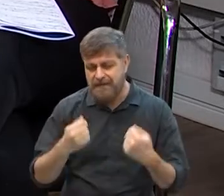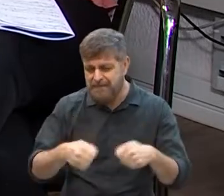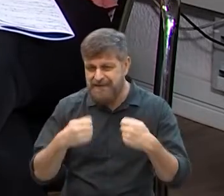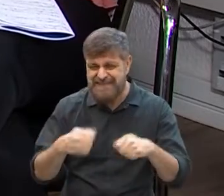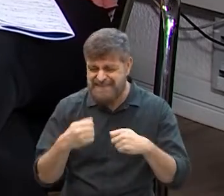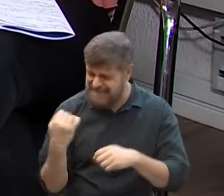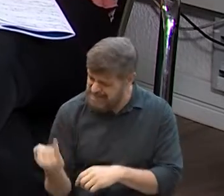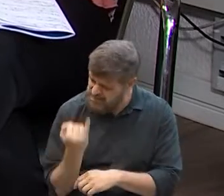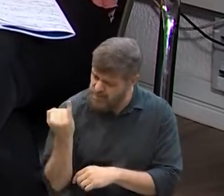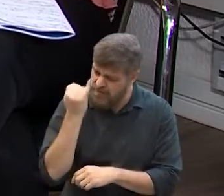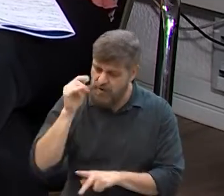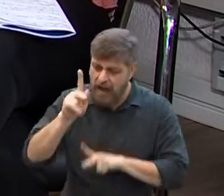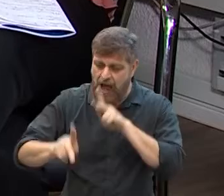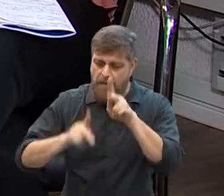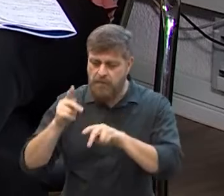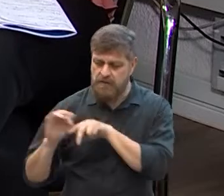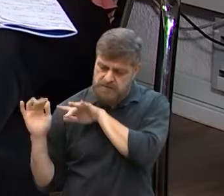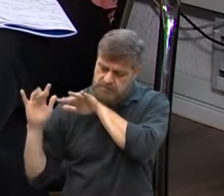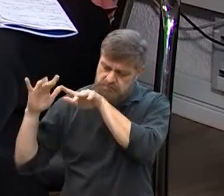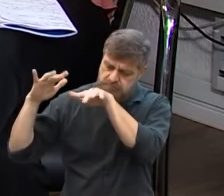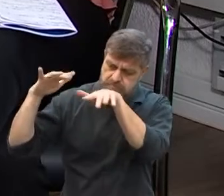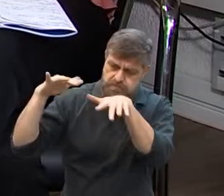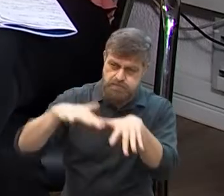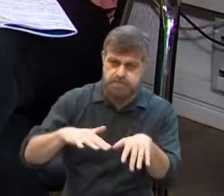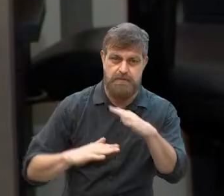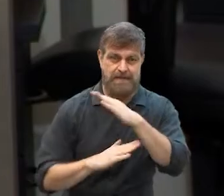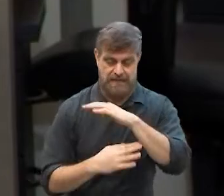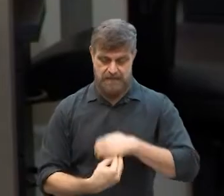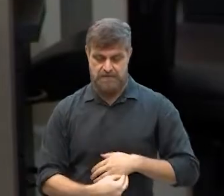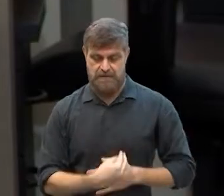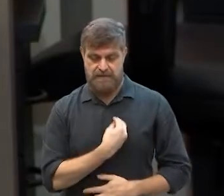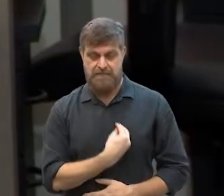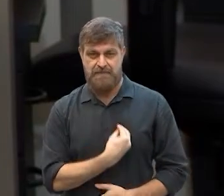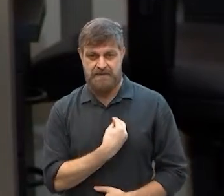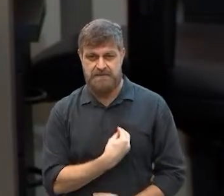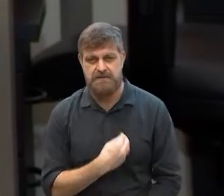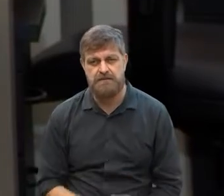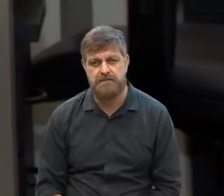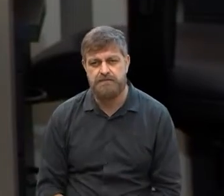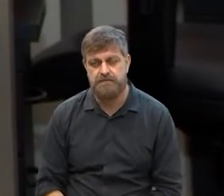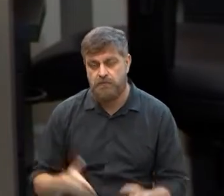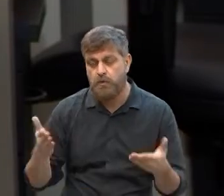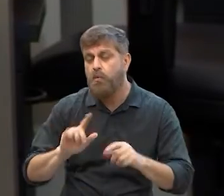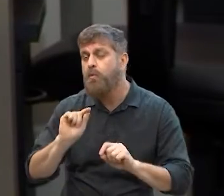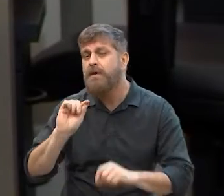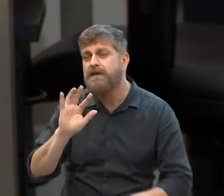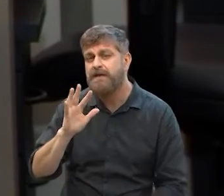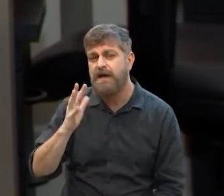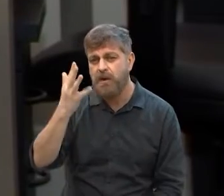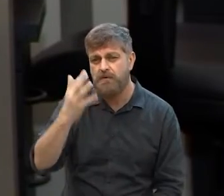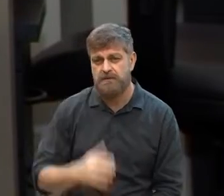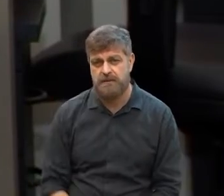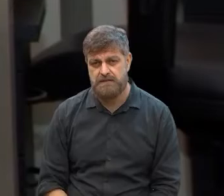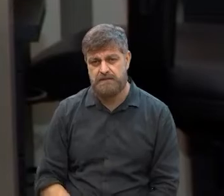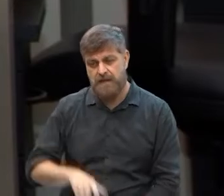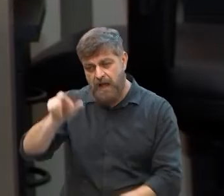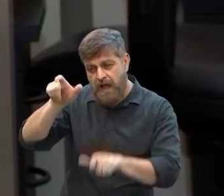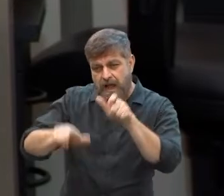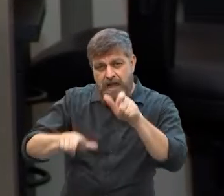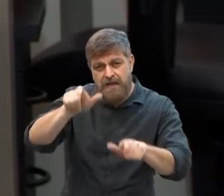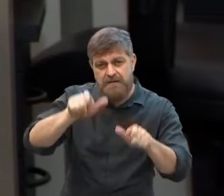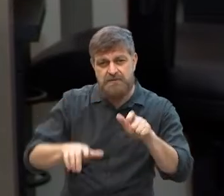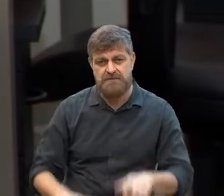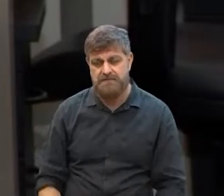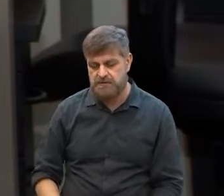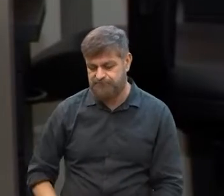que é importante a população participar da vida política da cidade. Exatamente. Eu acho que hoje o que acontece é que as pessoas estão